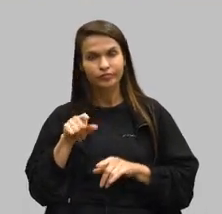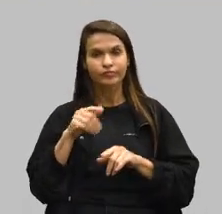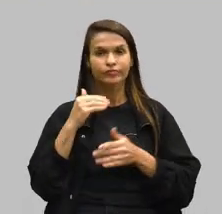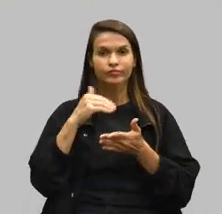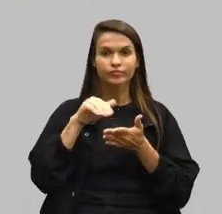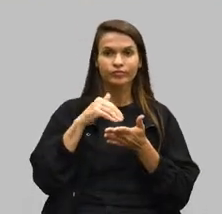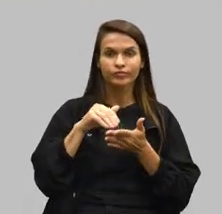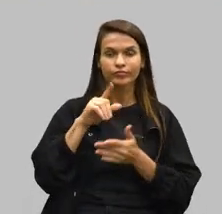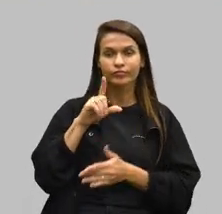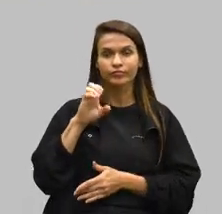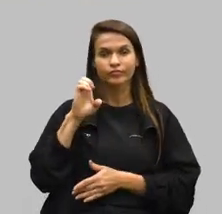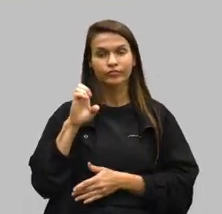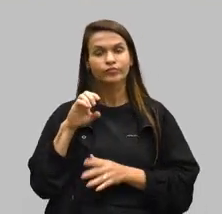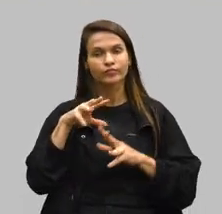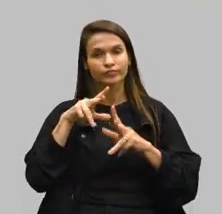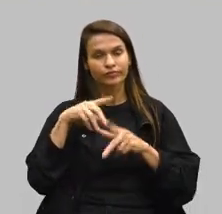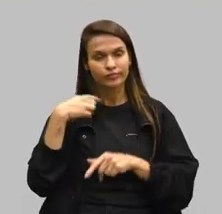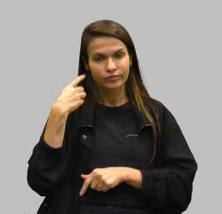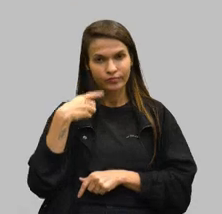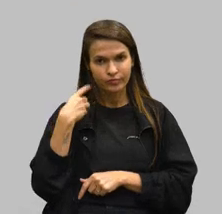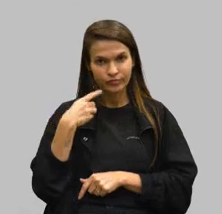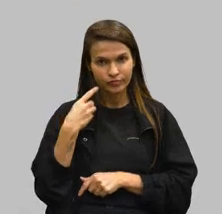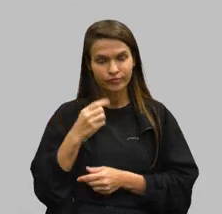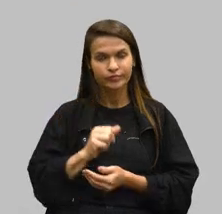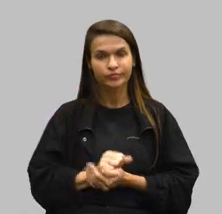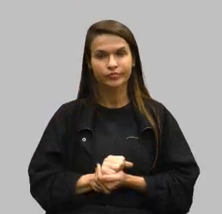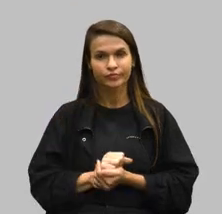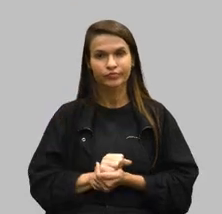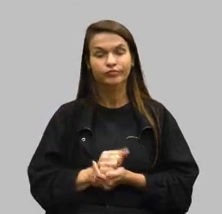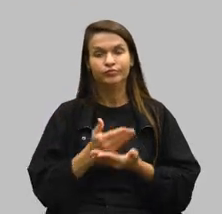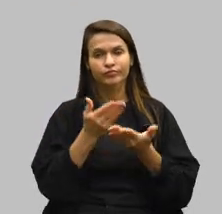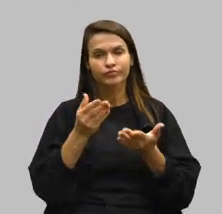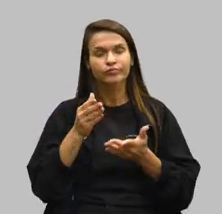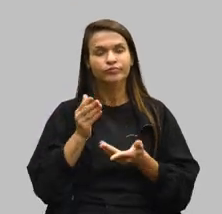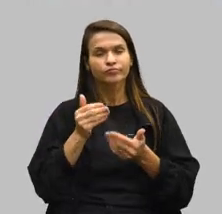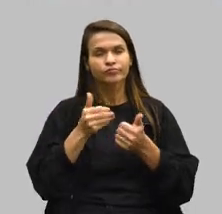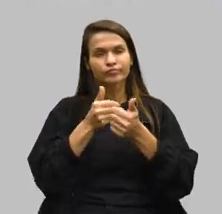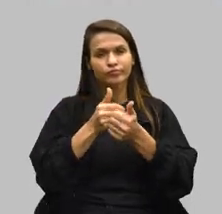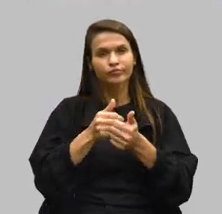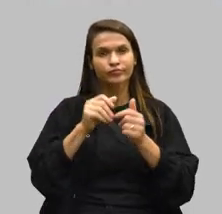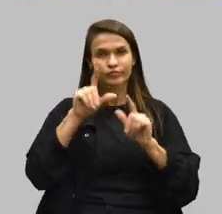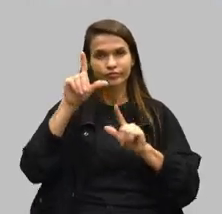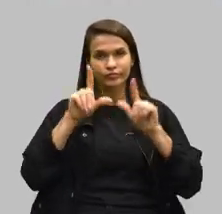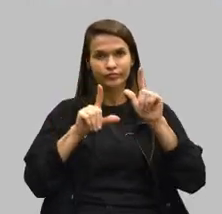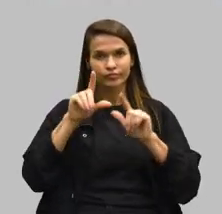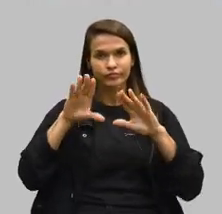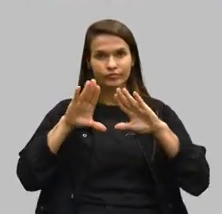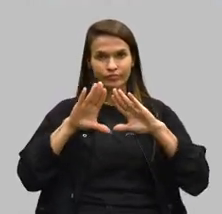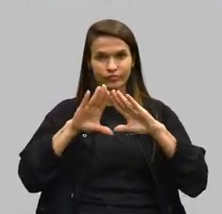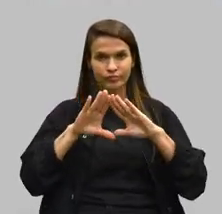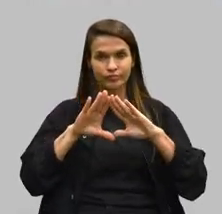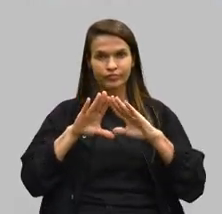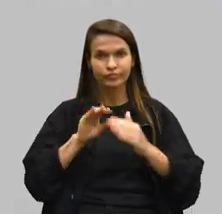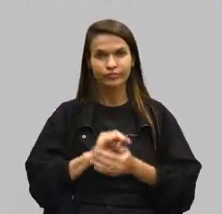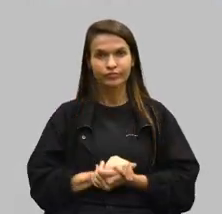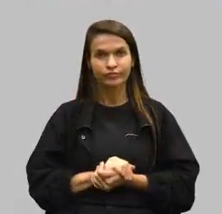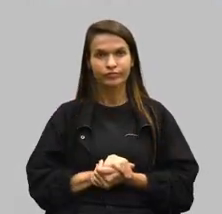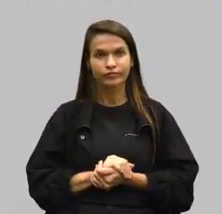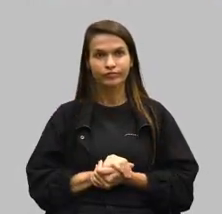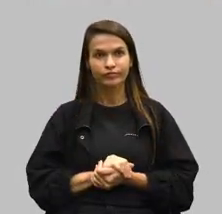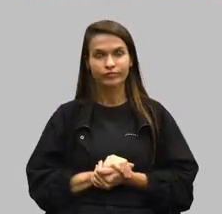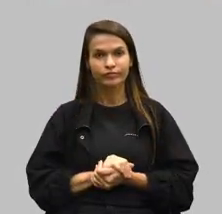deputados e deputadas e aqueles que nos acompanham o trabalho pela TV Assembleia eu vou pedir